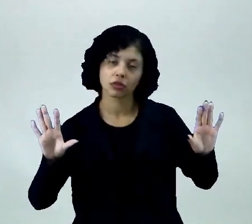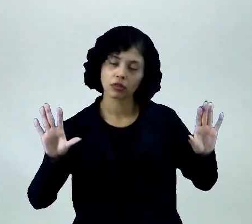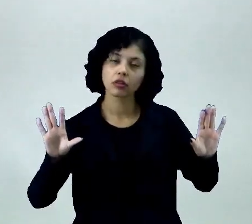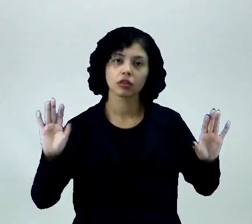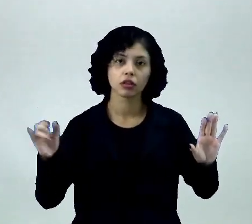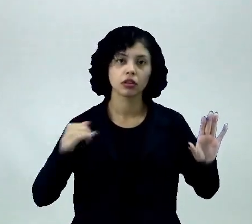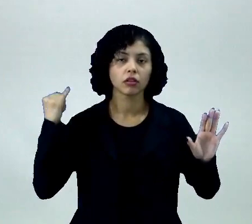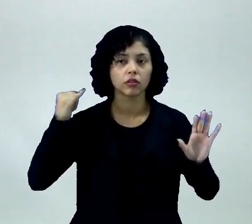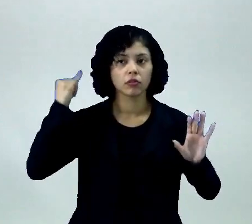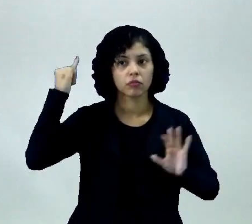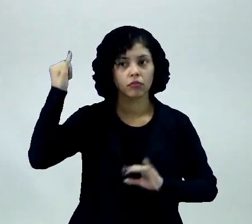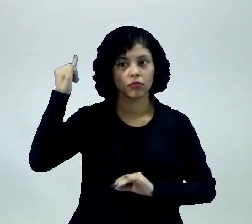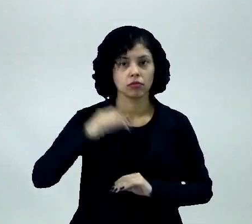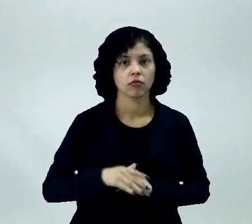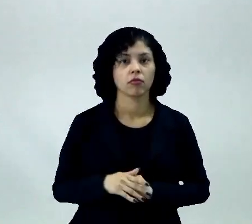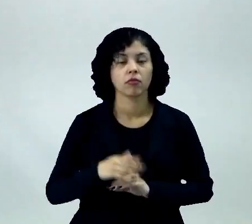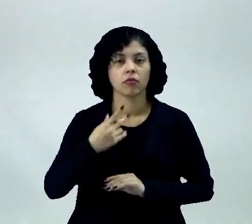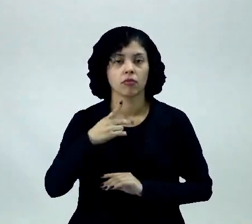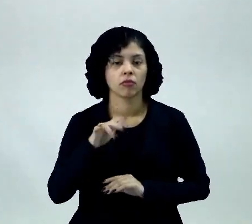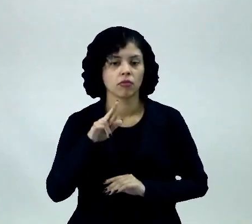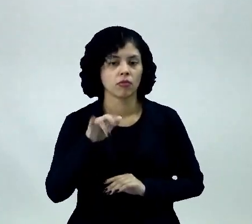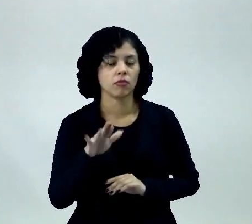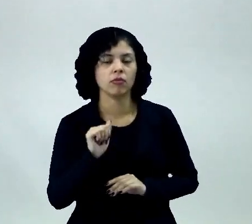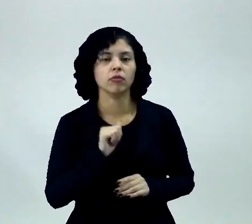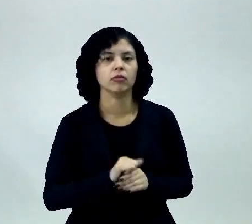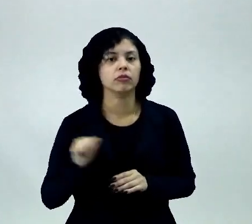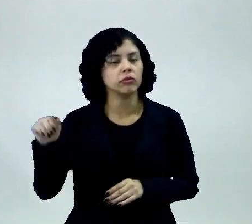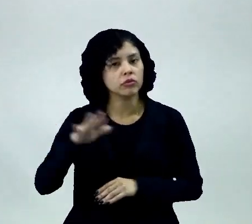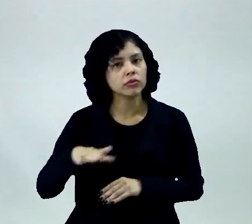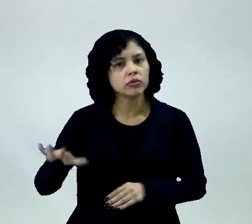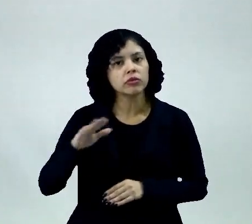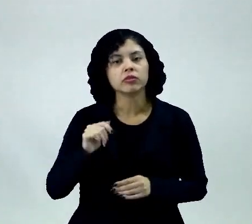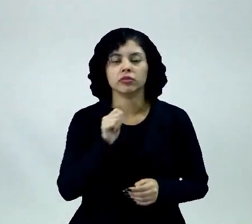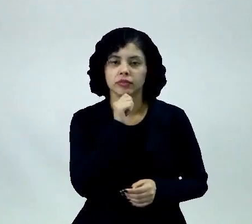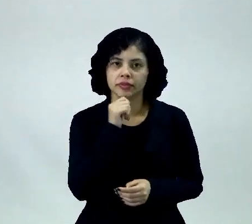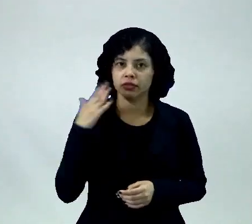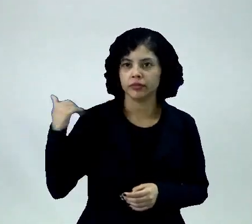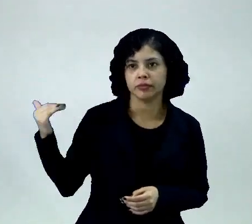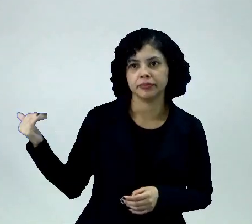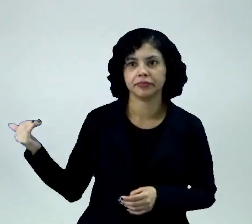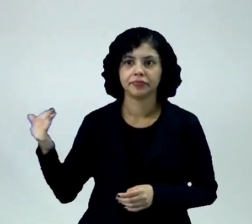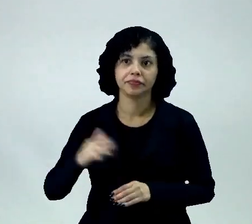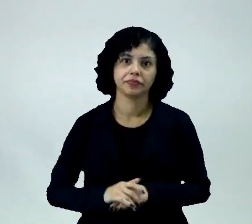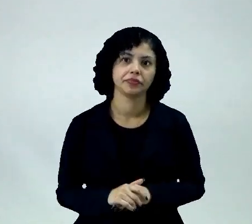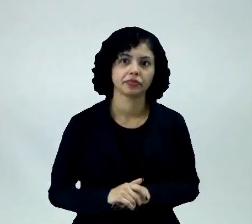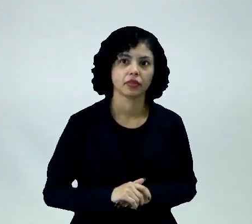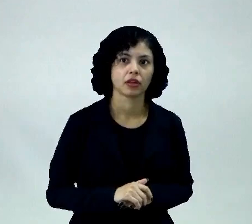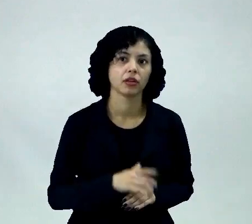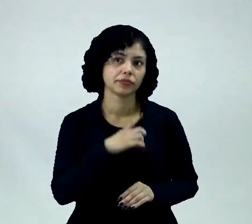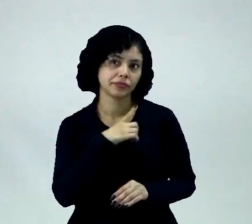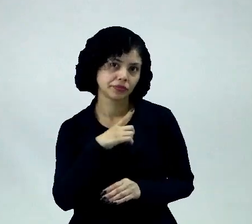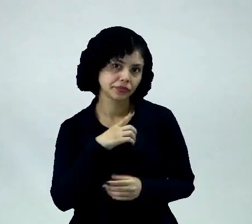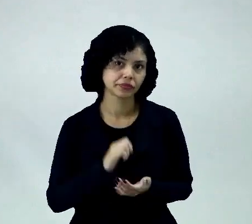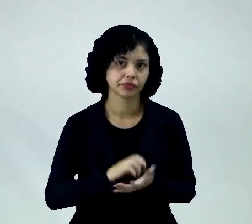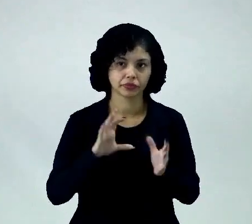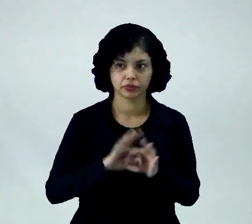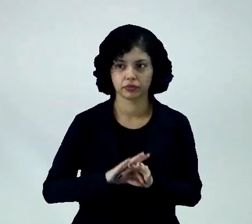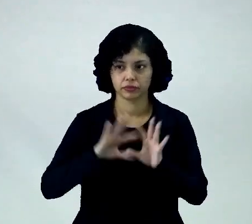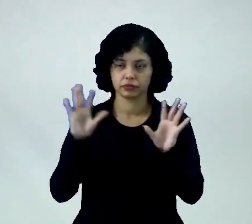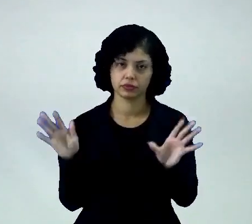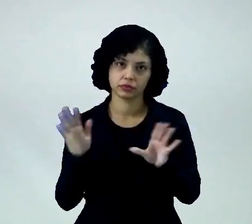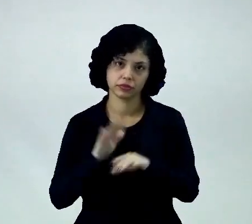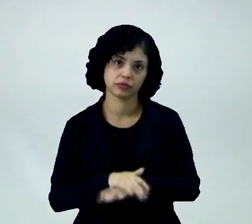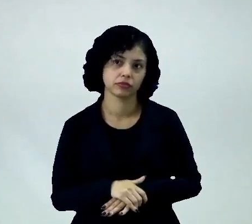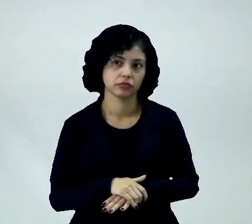ali principalmente na Polônia, né, nos campos de concentração, né, o mais famoso ali Auschwitz, né, onde a gente tem aí a